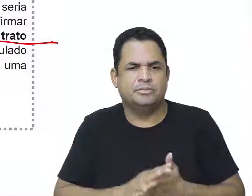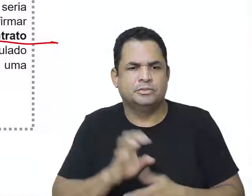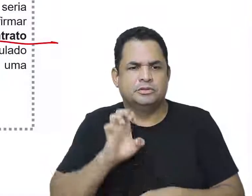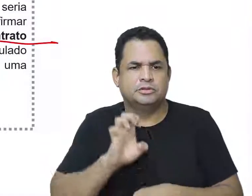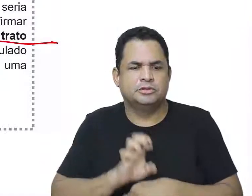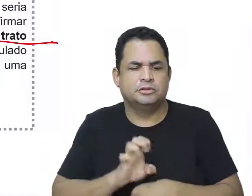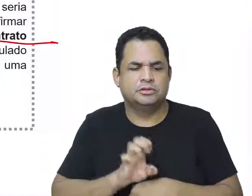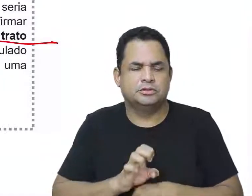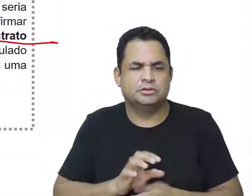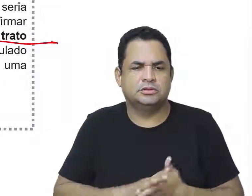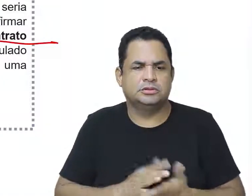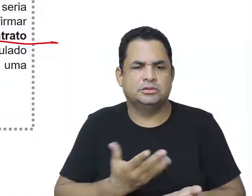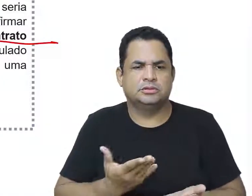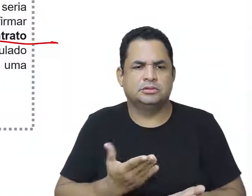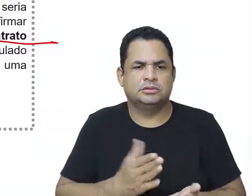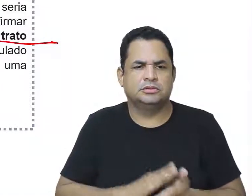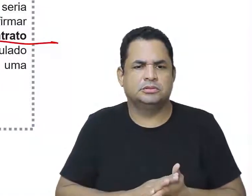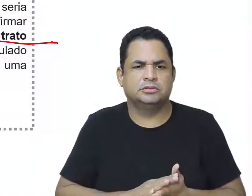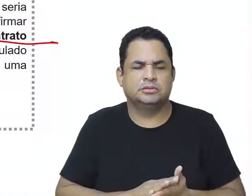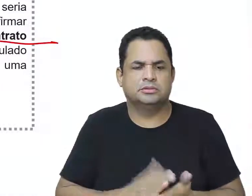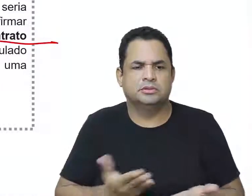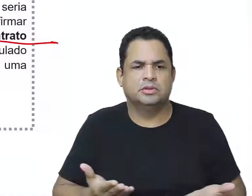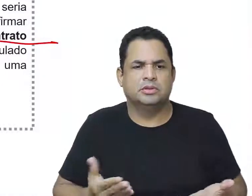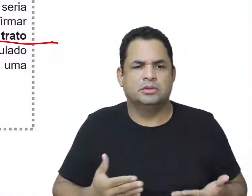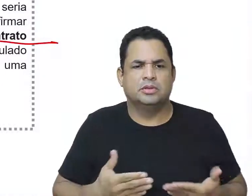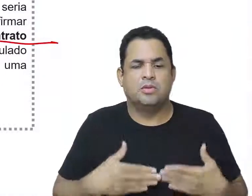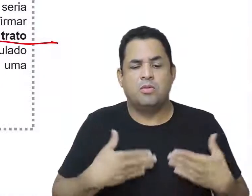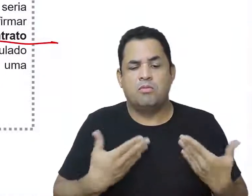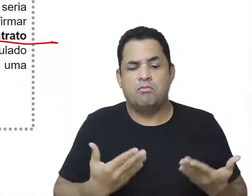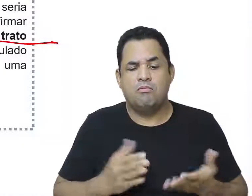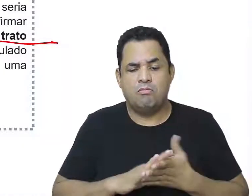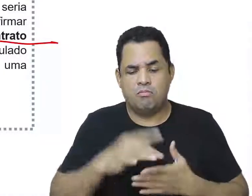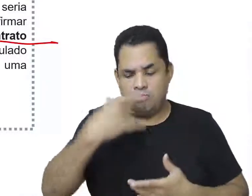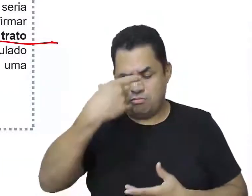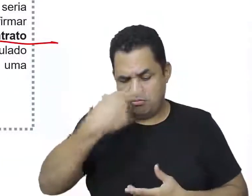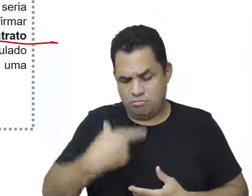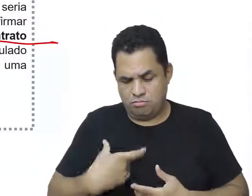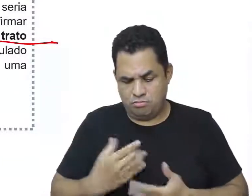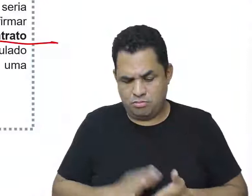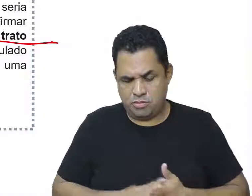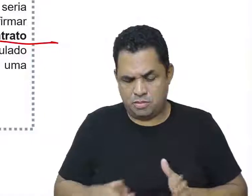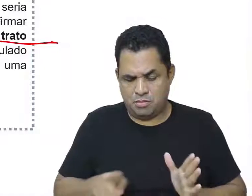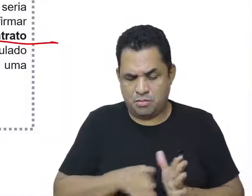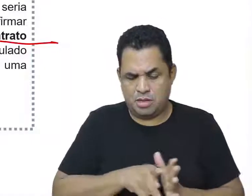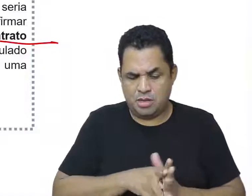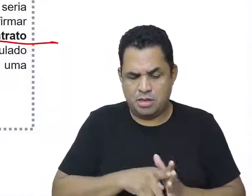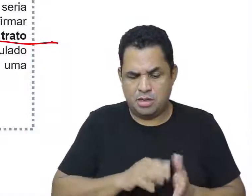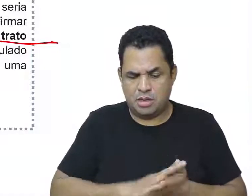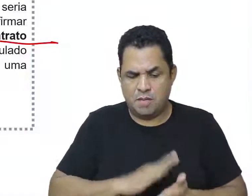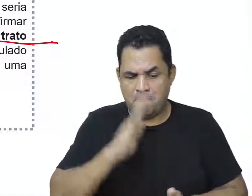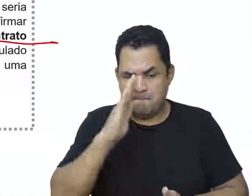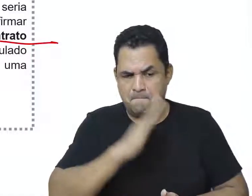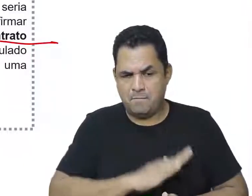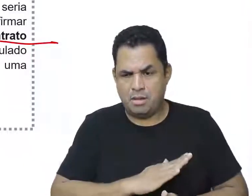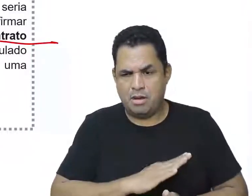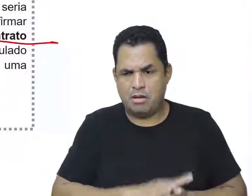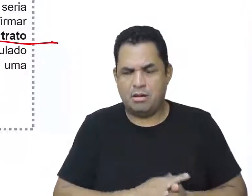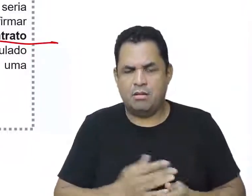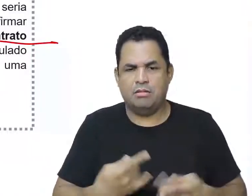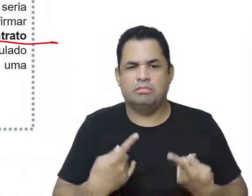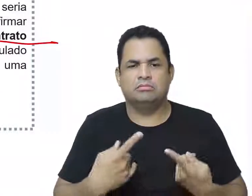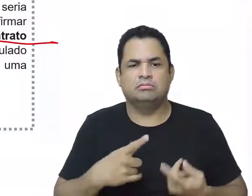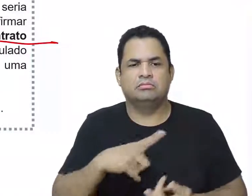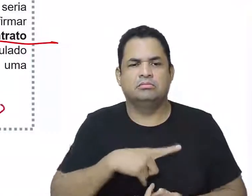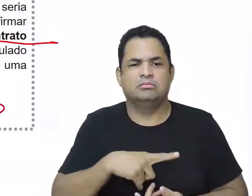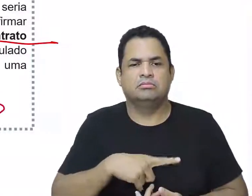homem, né, que ele definiu como estado ruim, né? O homem, em sua essência, é mau e que precisaria de haver